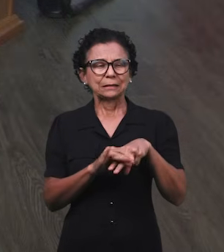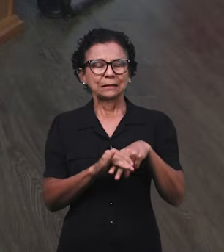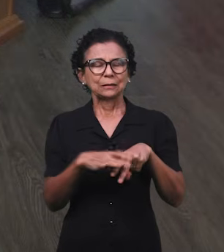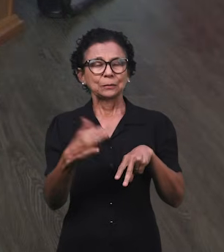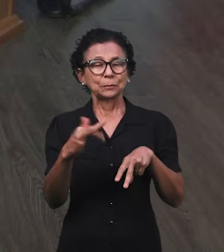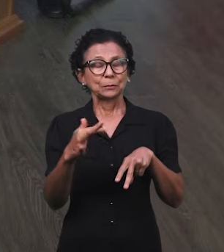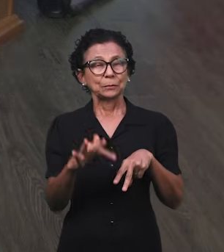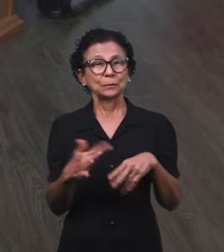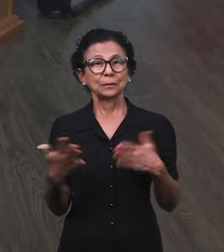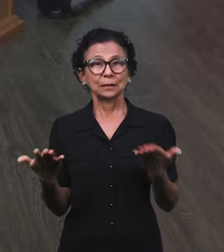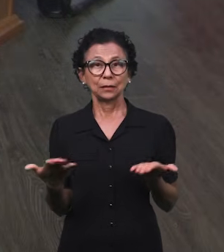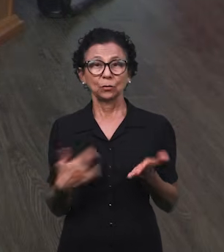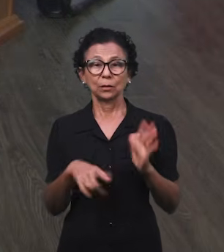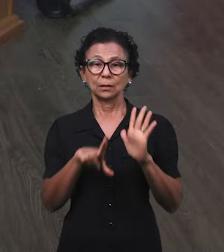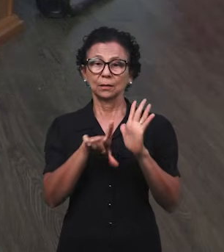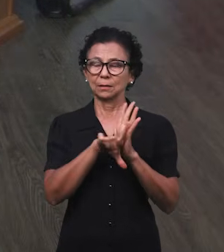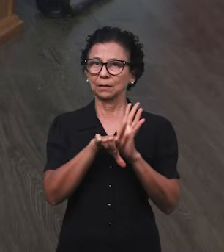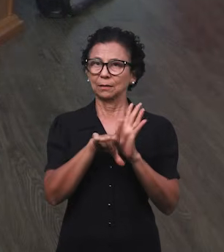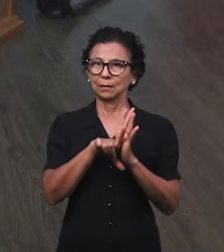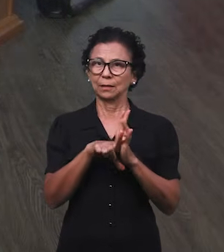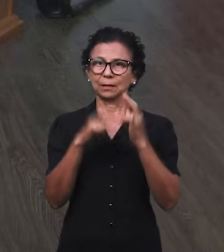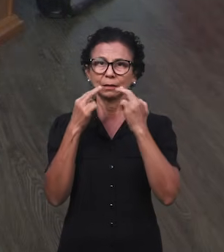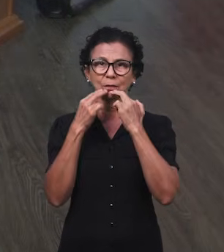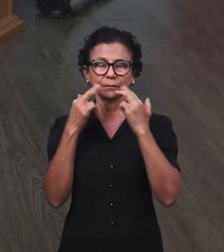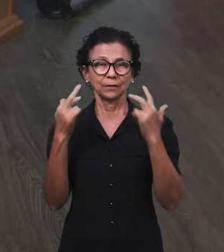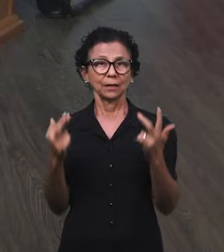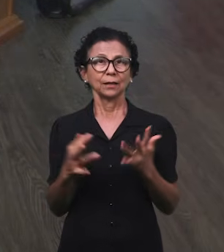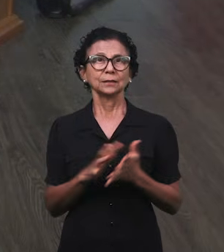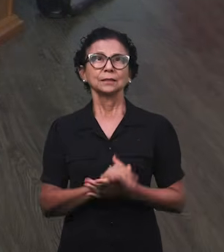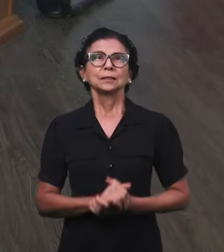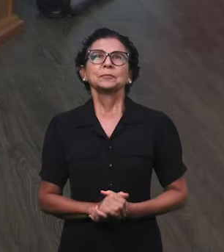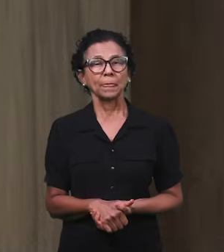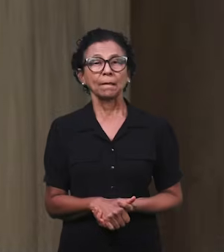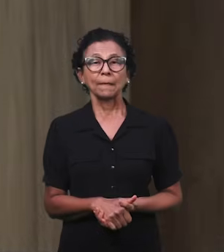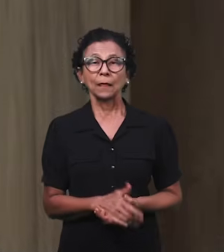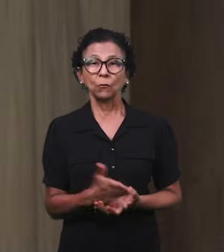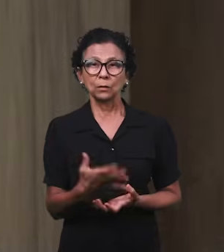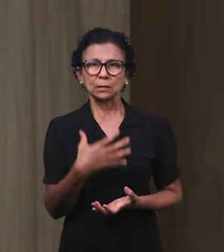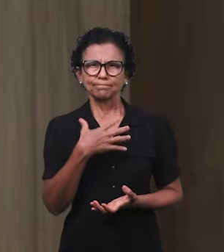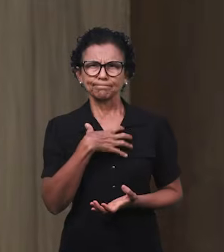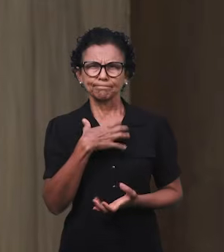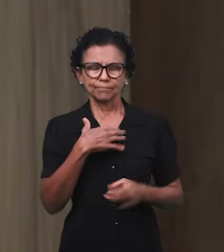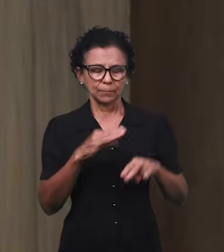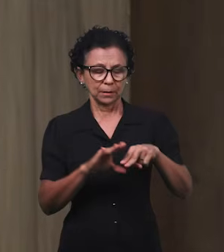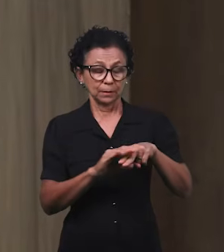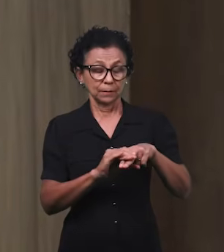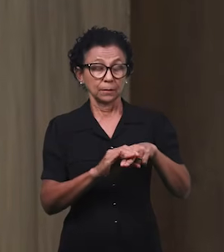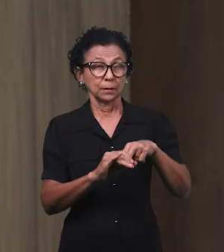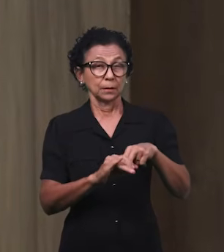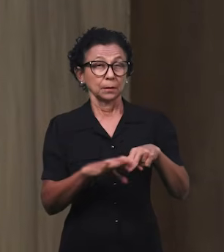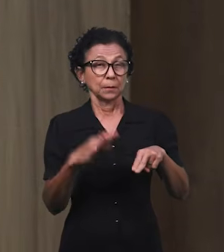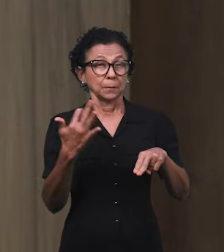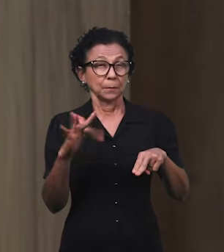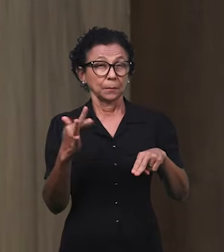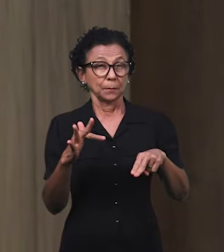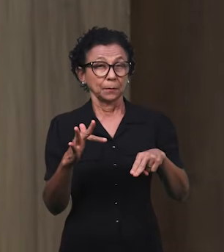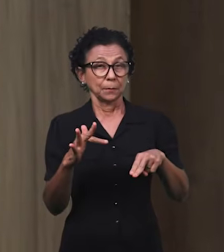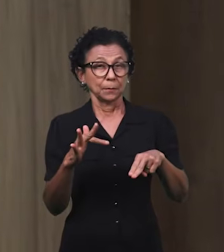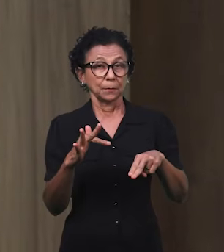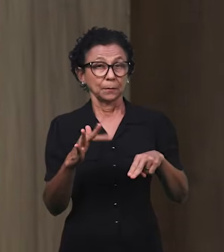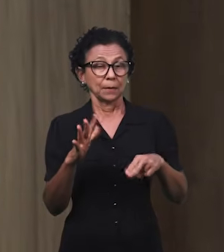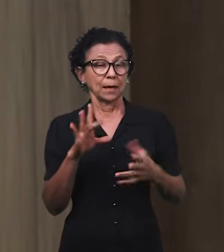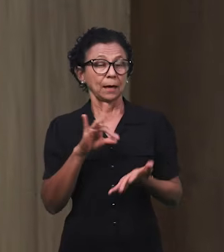essa novidade da lei podem ser beneficiados? Sim. Para você que vive com